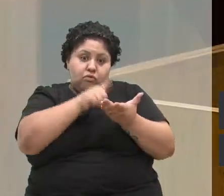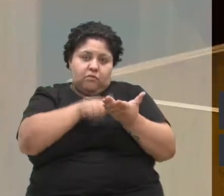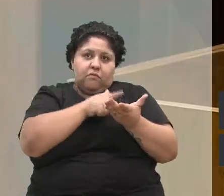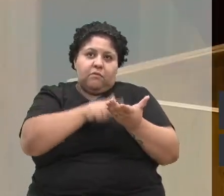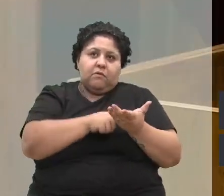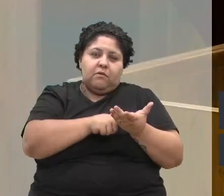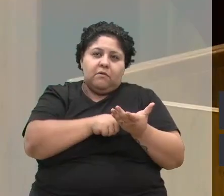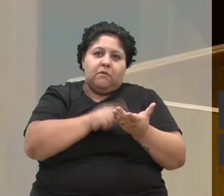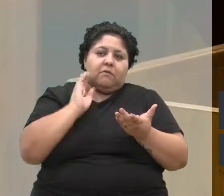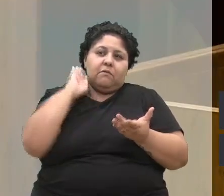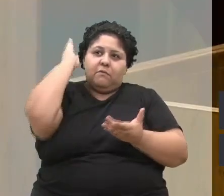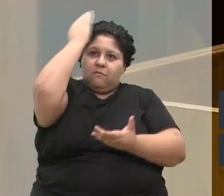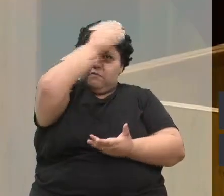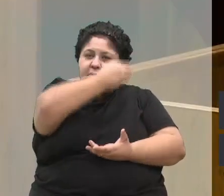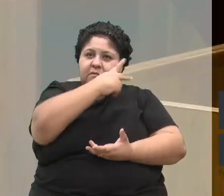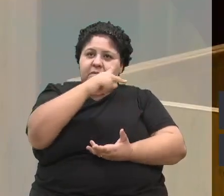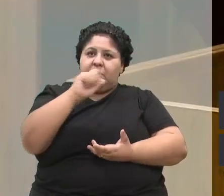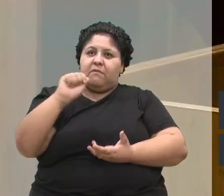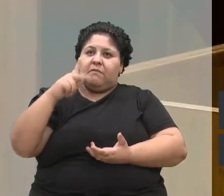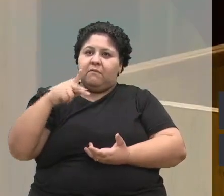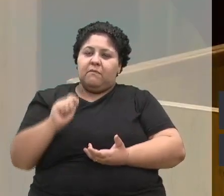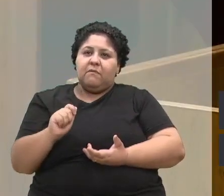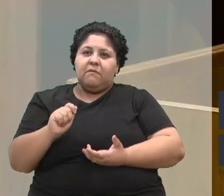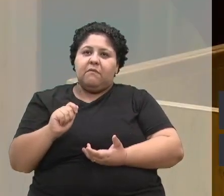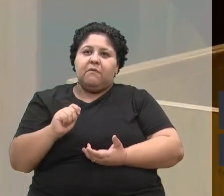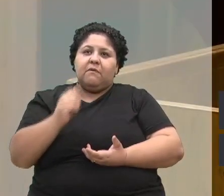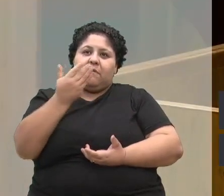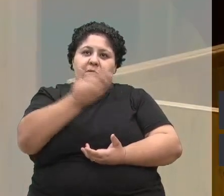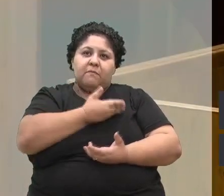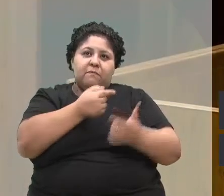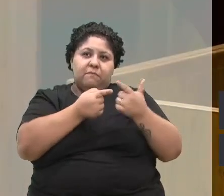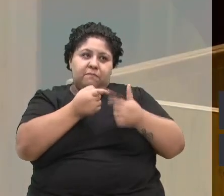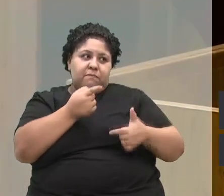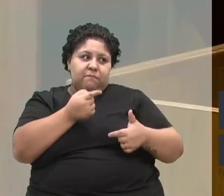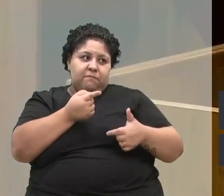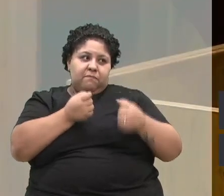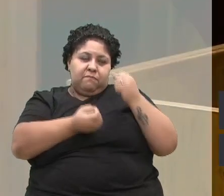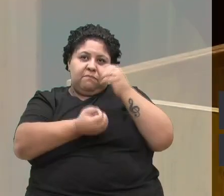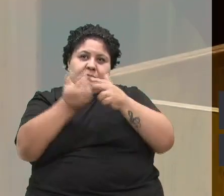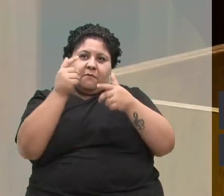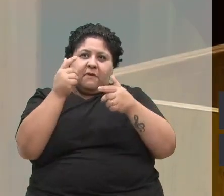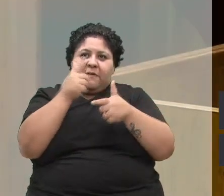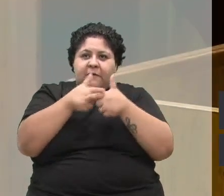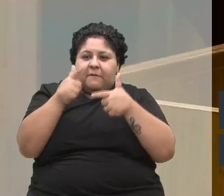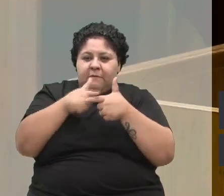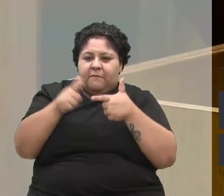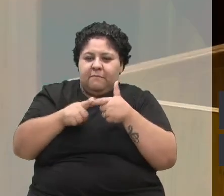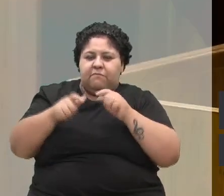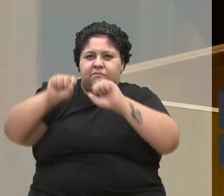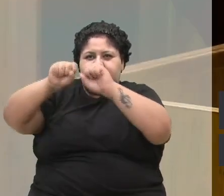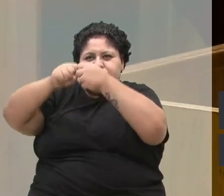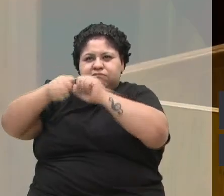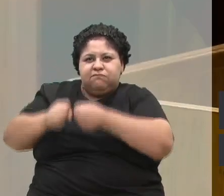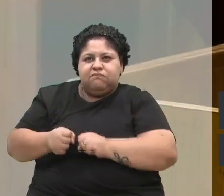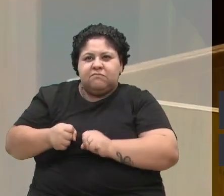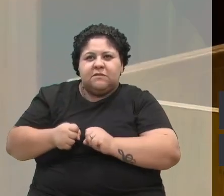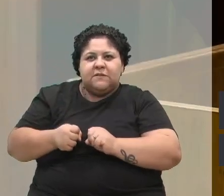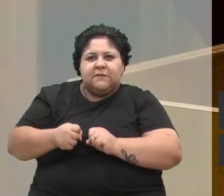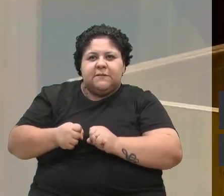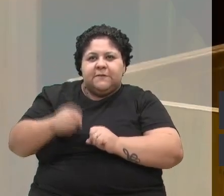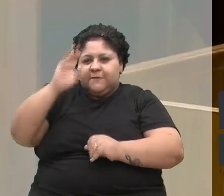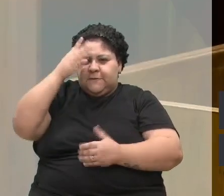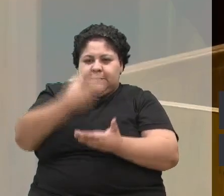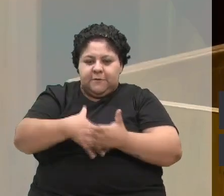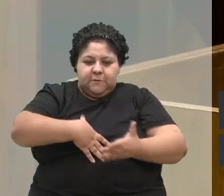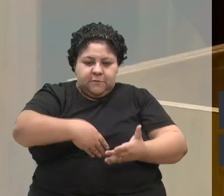Papa fala em as situações de inimizade que geram divisões, violência e destroem a dignidade dos filhos e filhas de Deus.